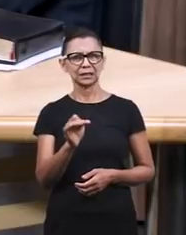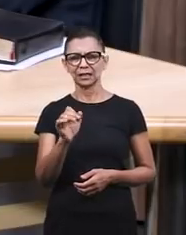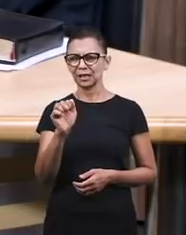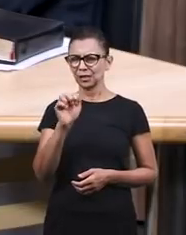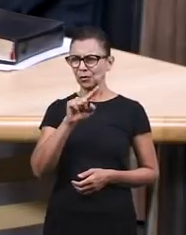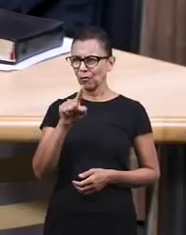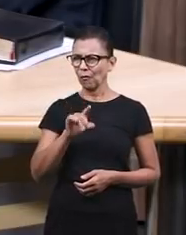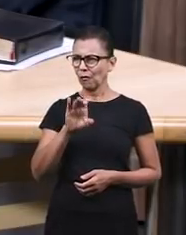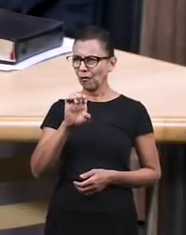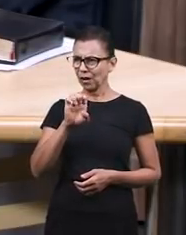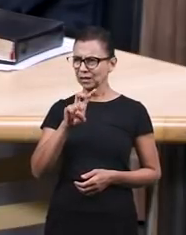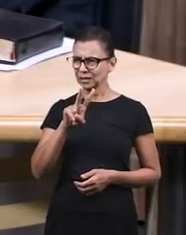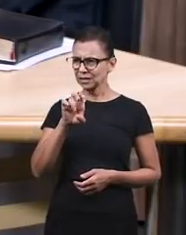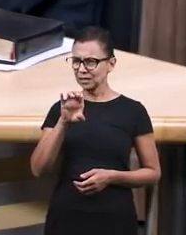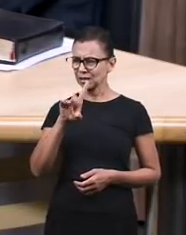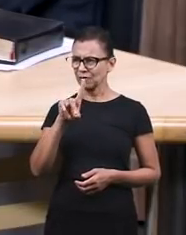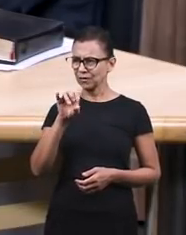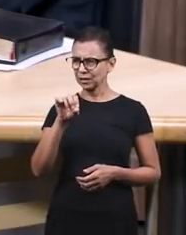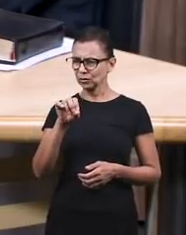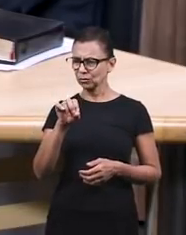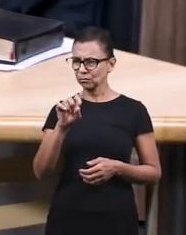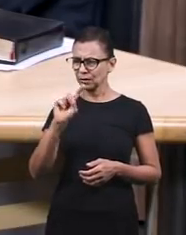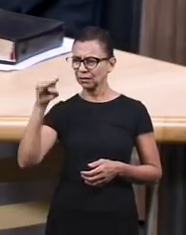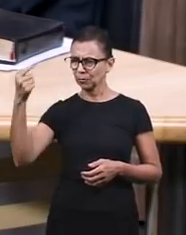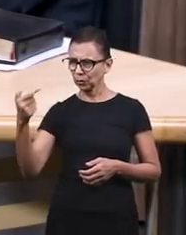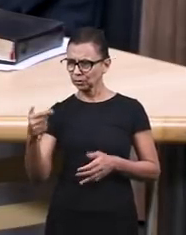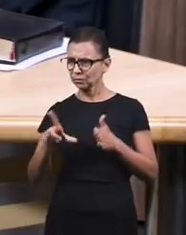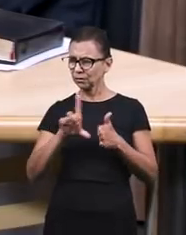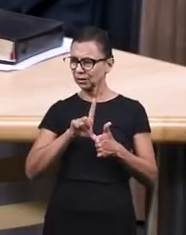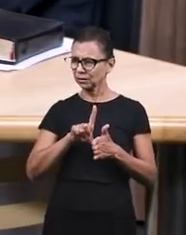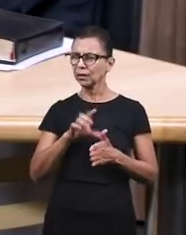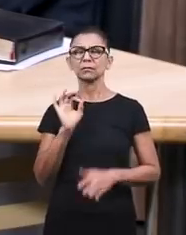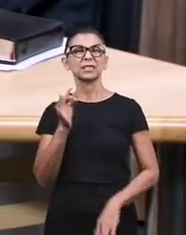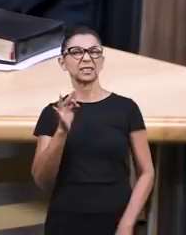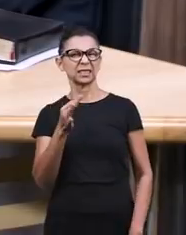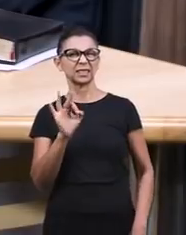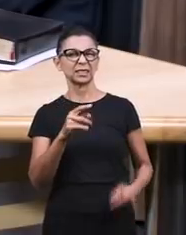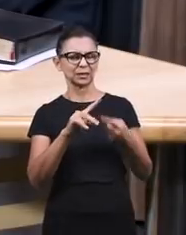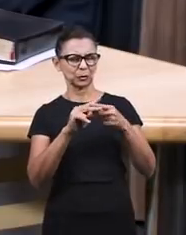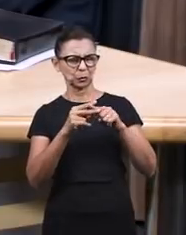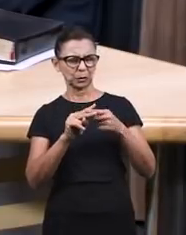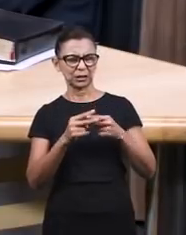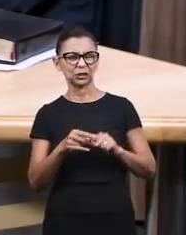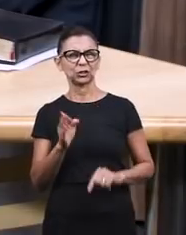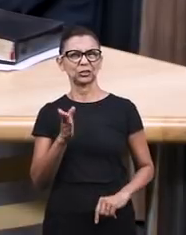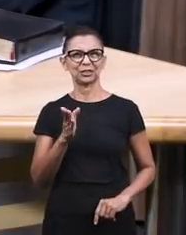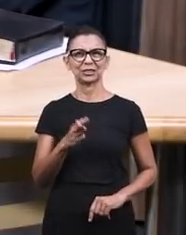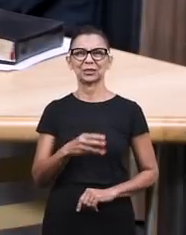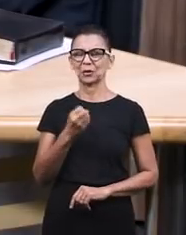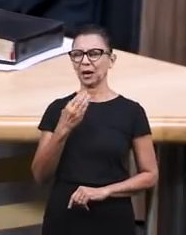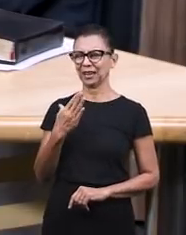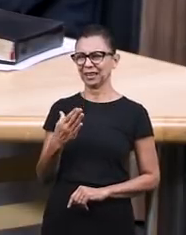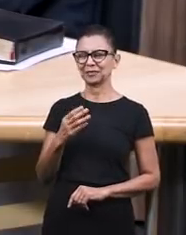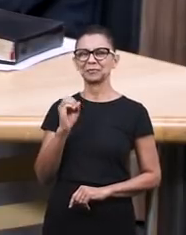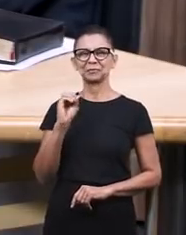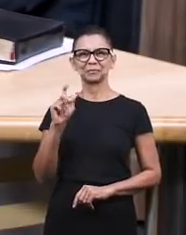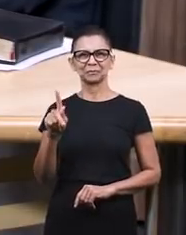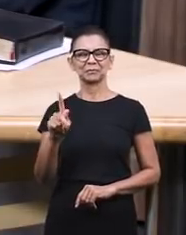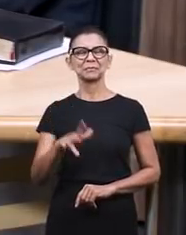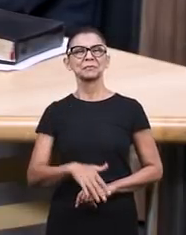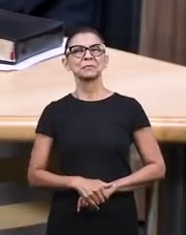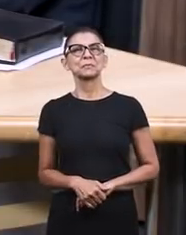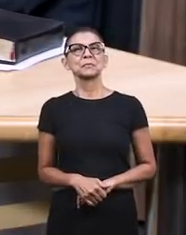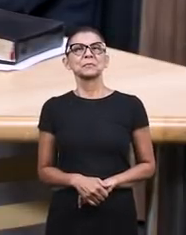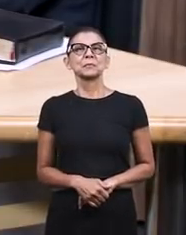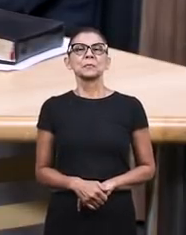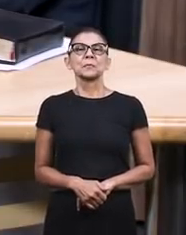tá. Uma pequena Está corrigido. Está corrigido aqui. Mas é Cipreste Azevedo. Muito bem, tá certo. Muito bem, irmãos, nós